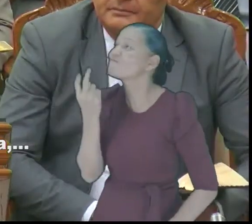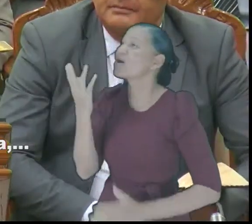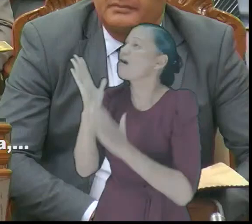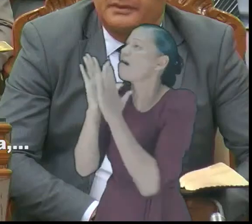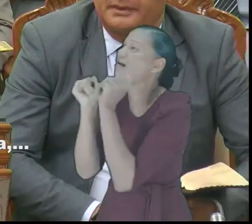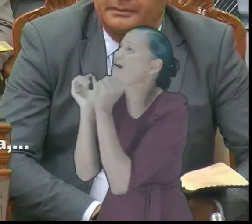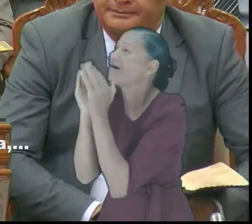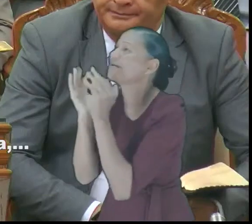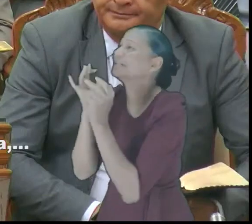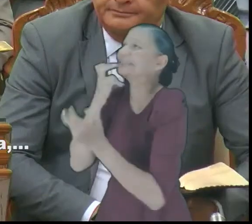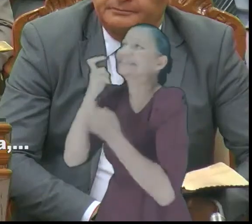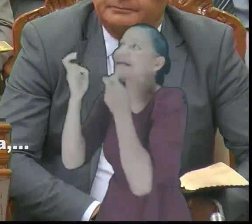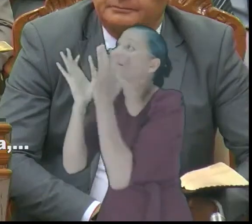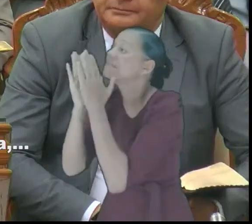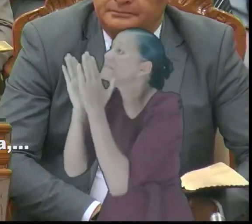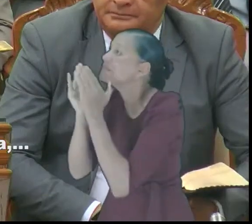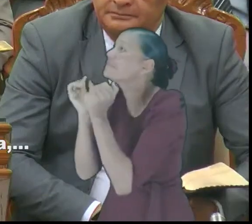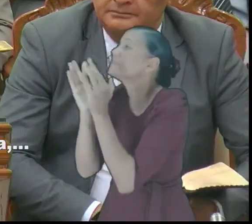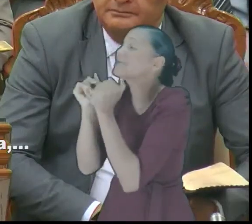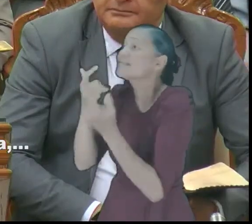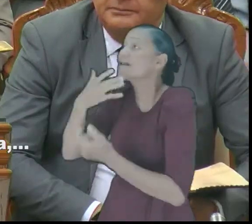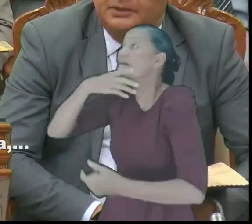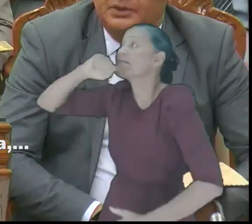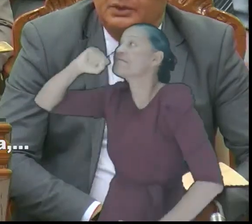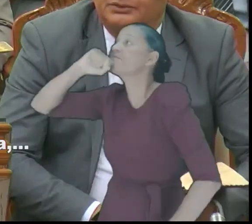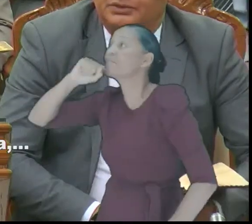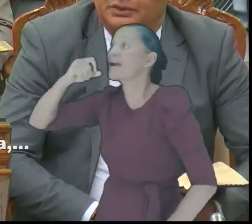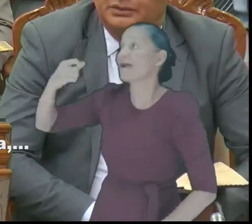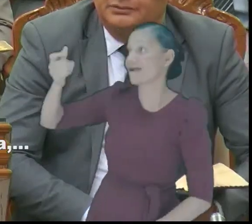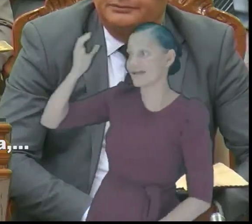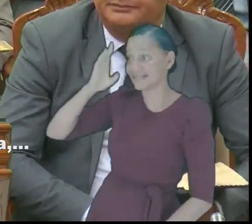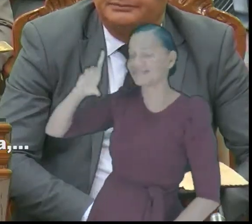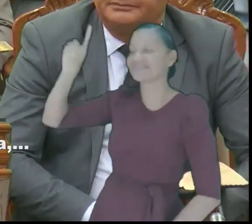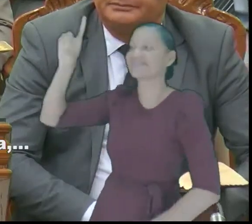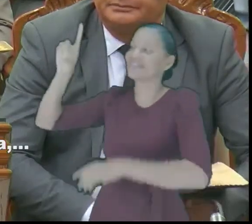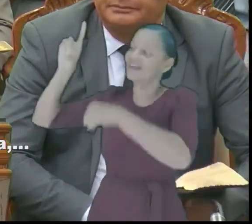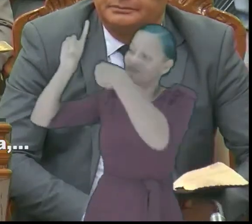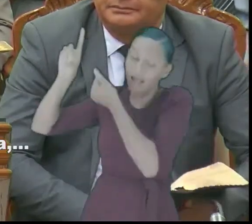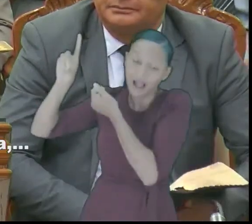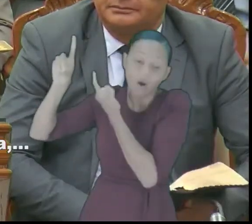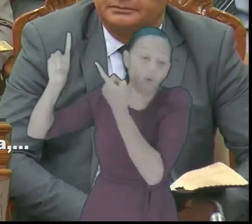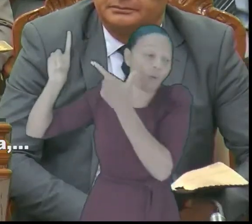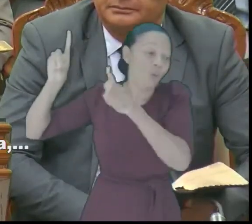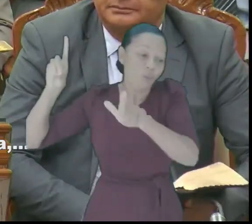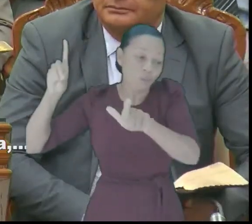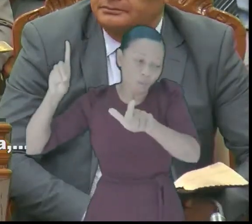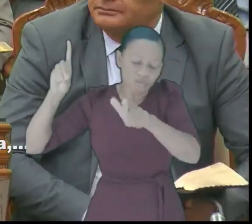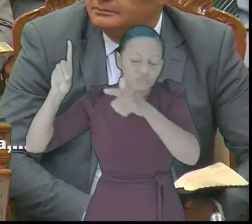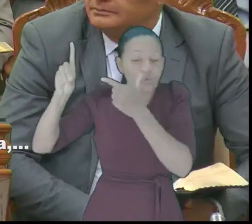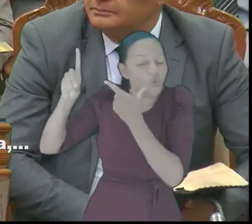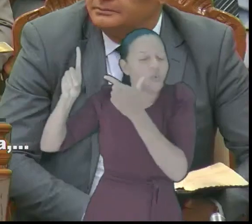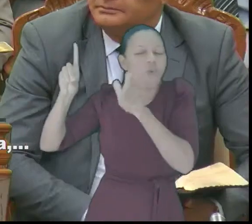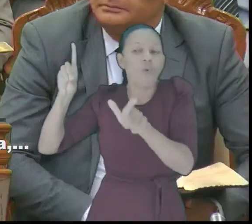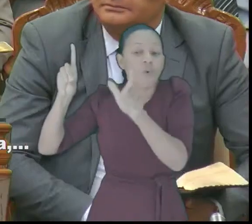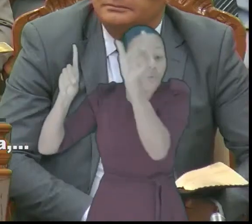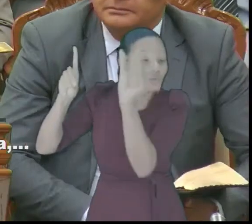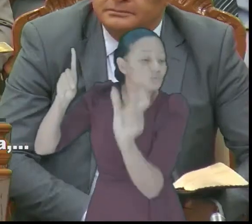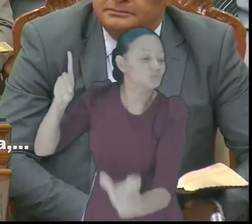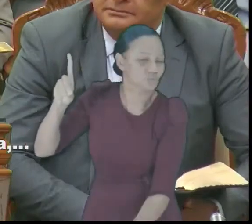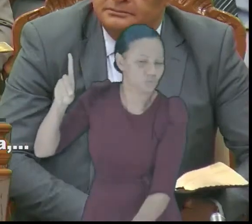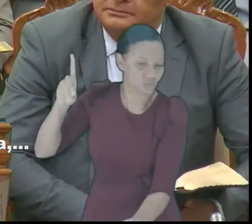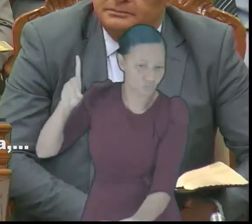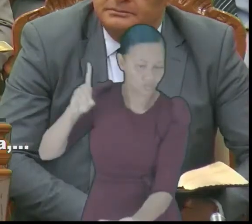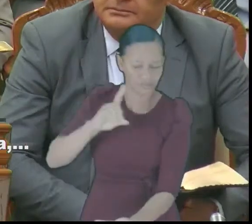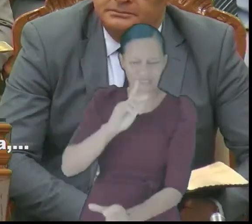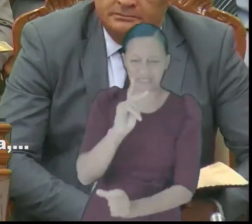Pai, e Ele vos dará o quê? Quem lembra? Outro. Só que esse outro no grego não